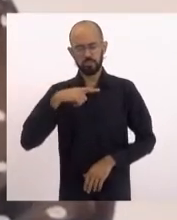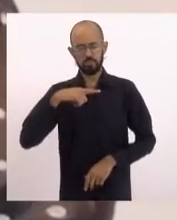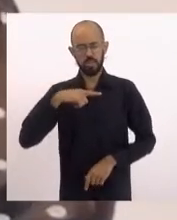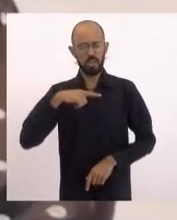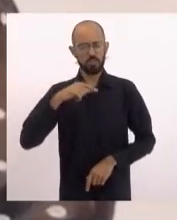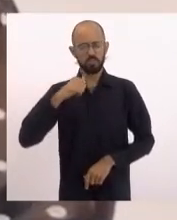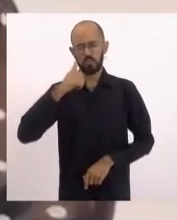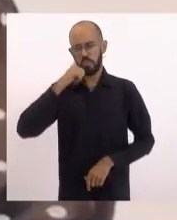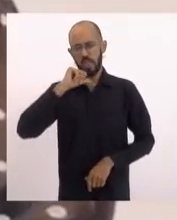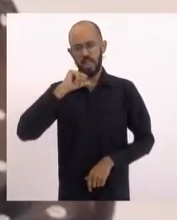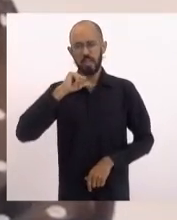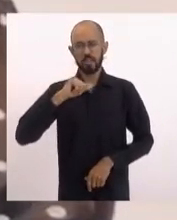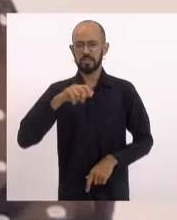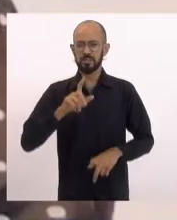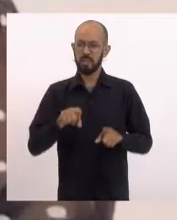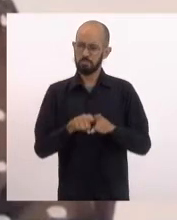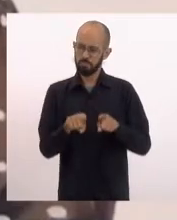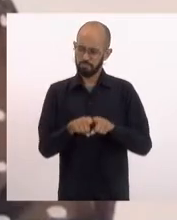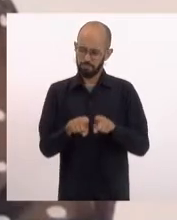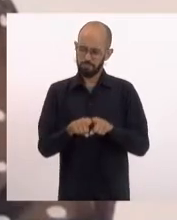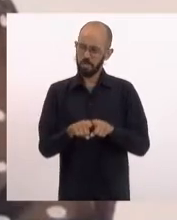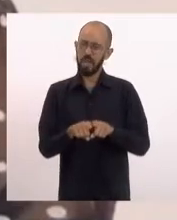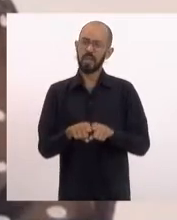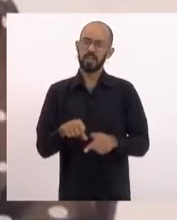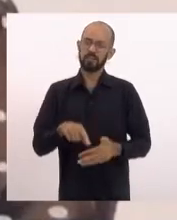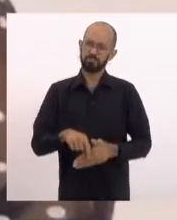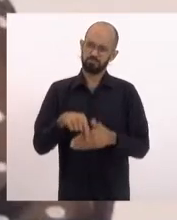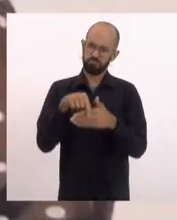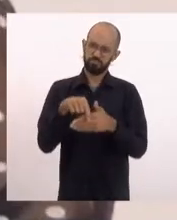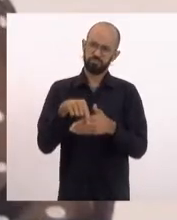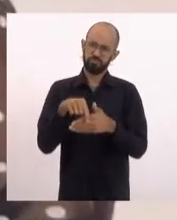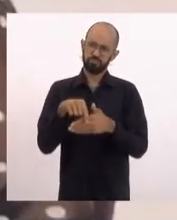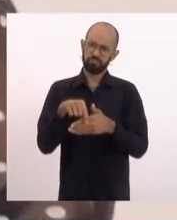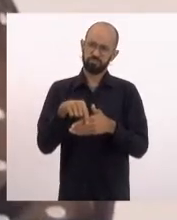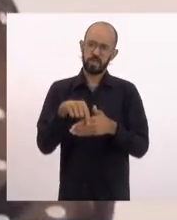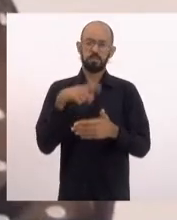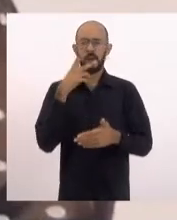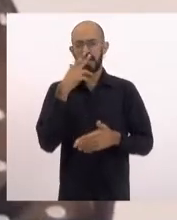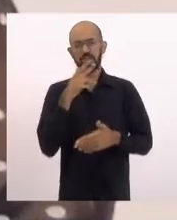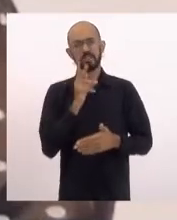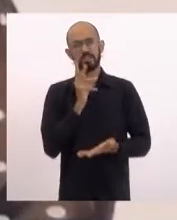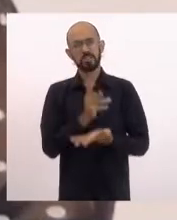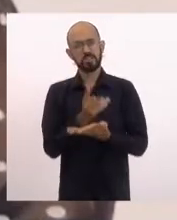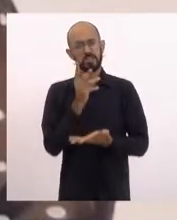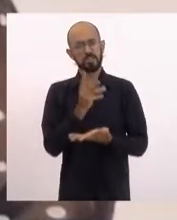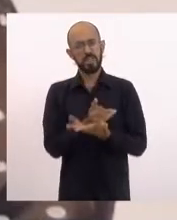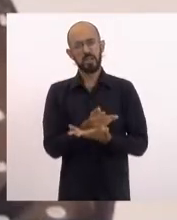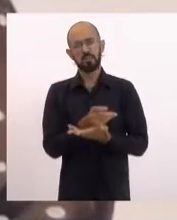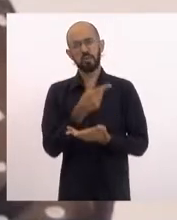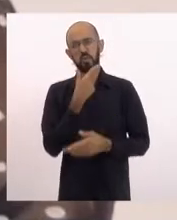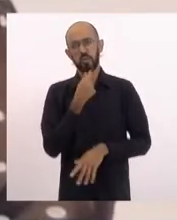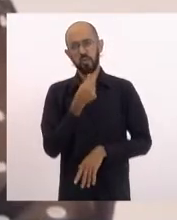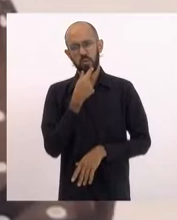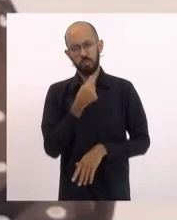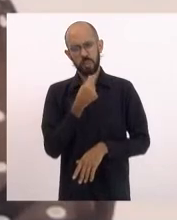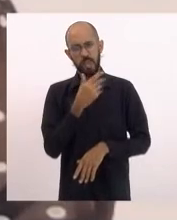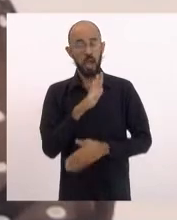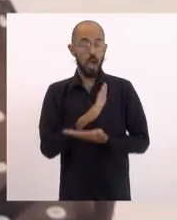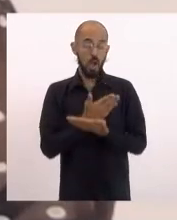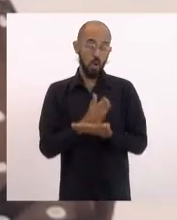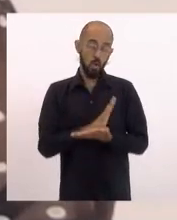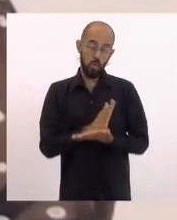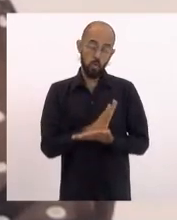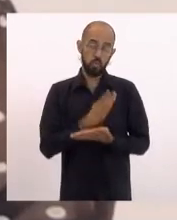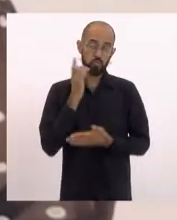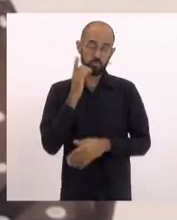aí também protagonizando. É um nome que parece que alguns parlamentares não gostam, quando a gente fala